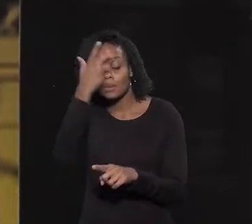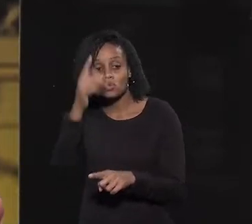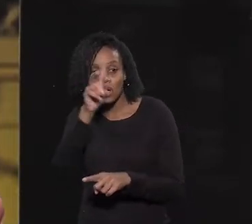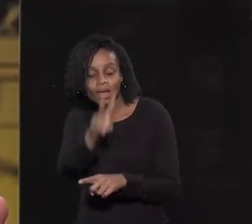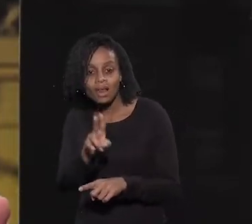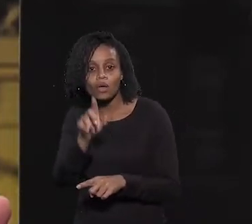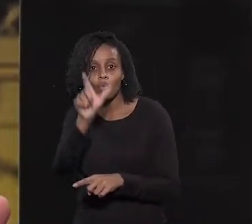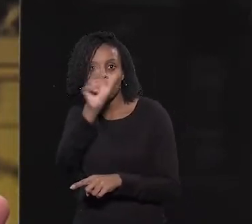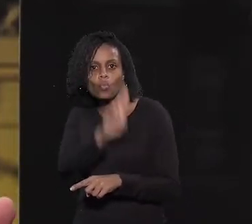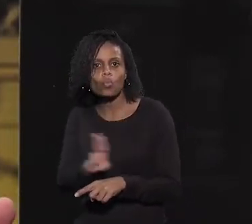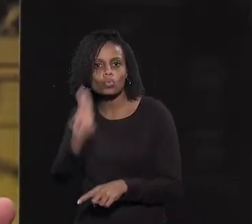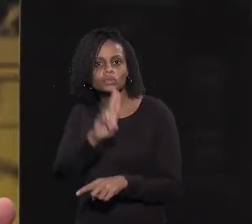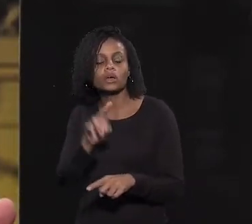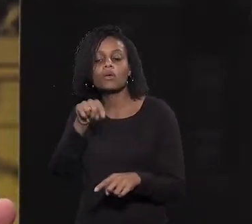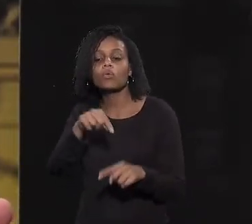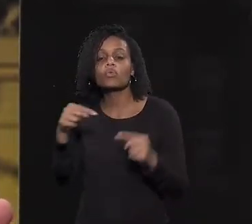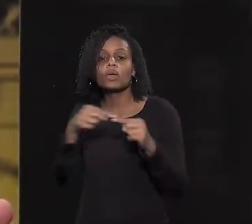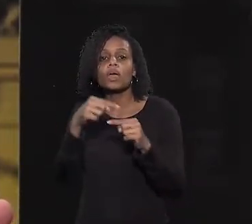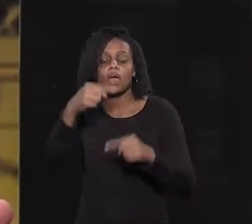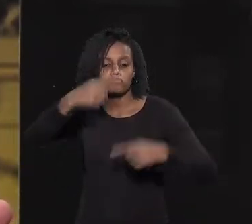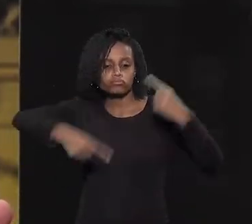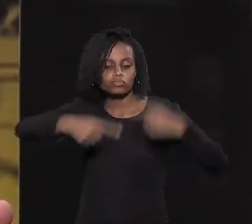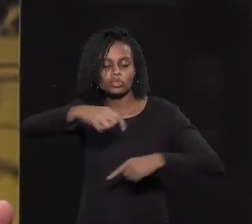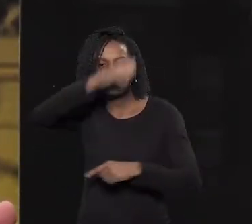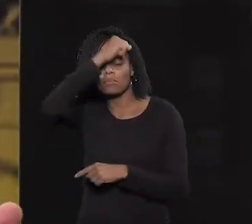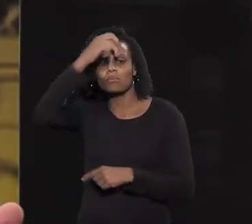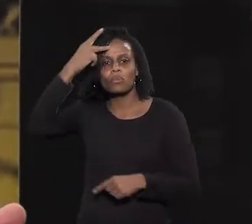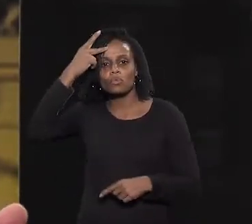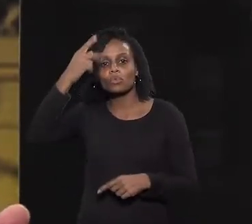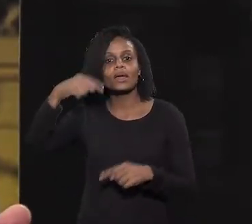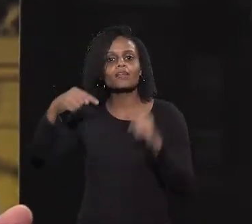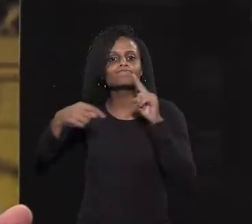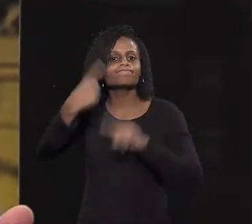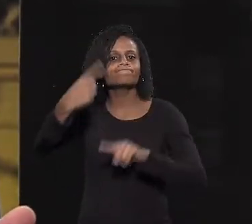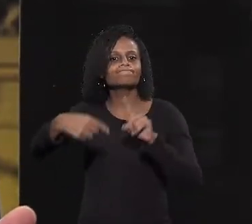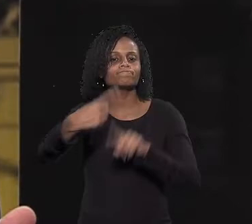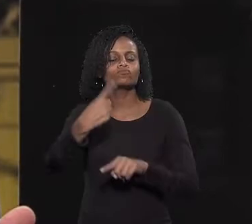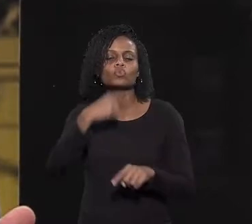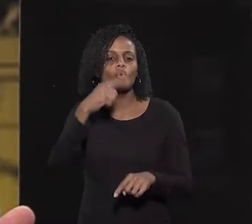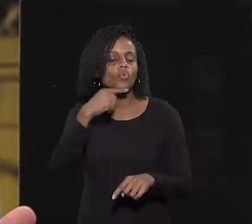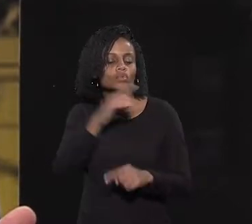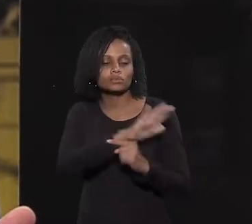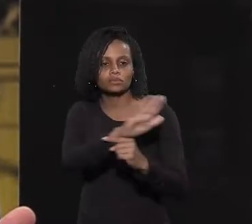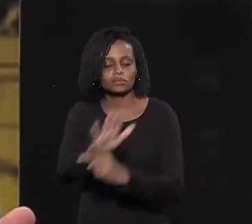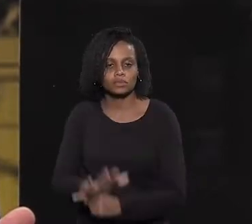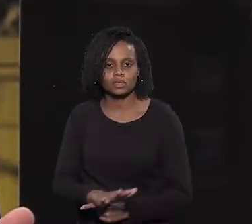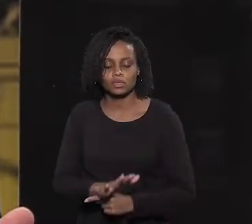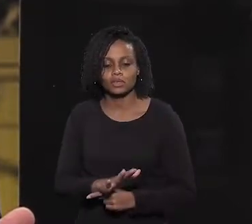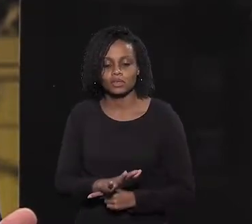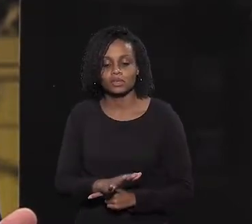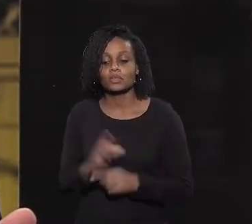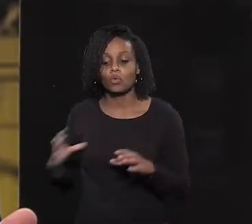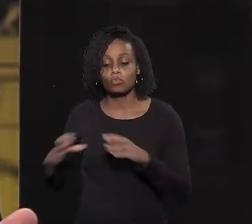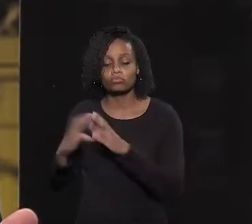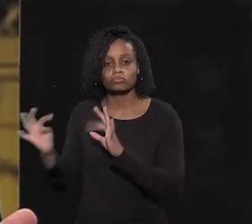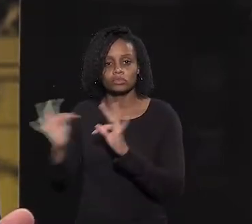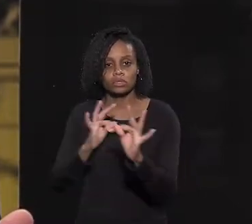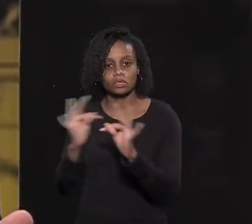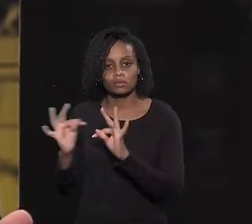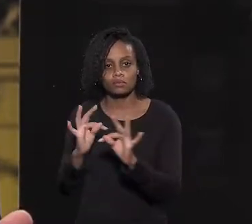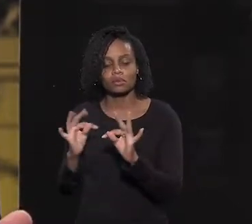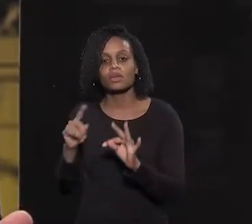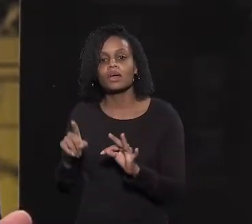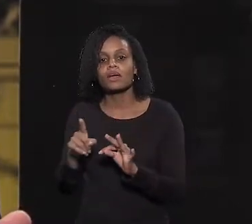né? Onde as políticas públicas no seu desdobramento, elas acabam não atendendo, na maioria das vezes. E as comunidades